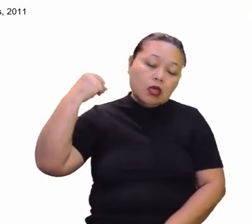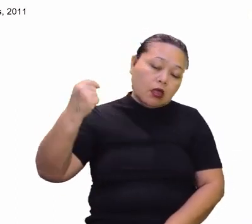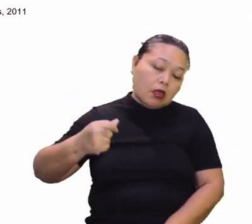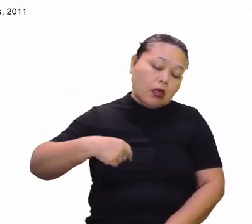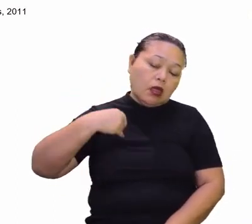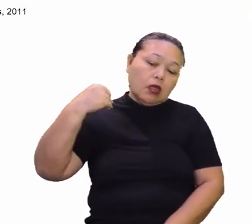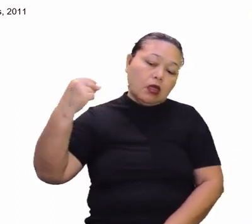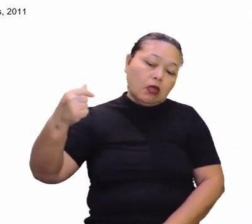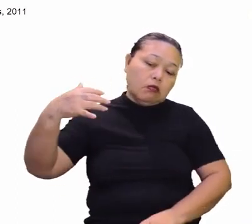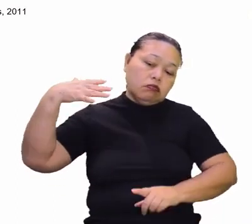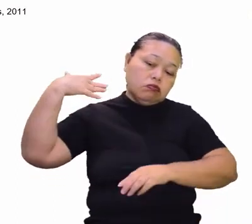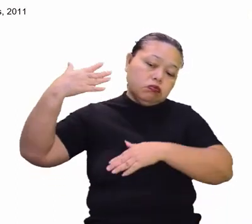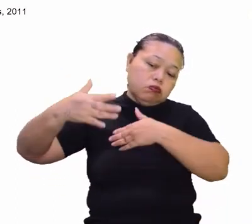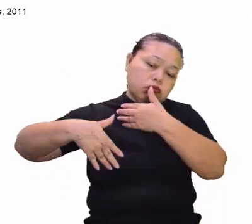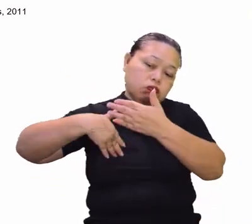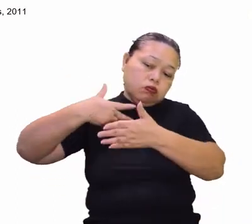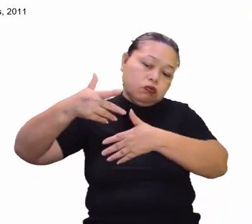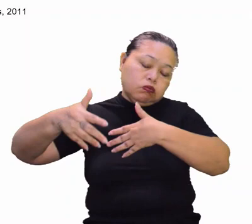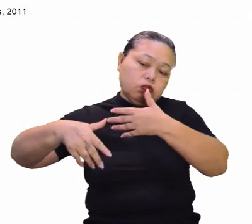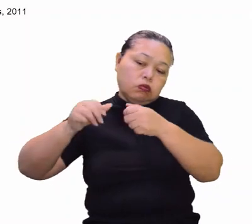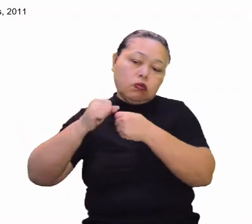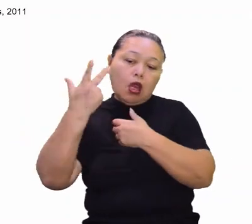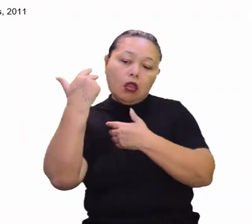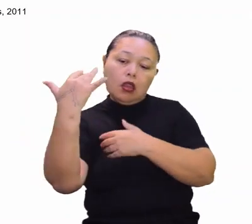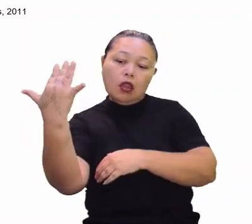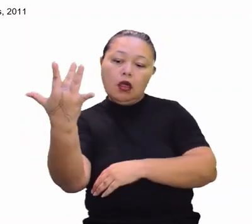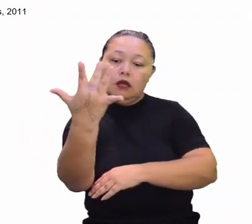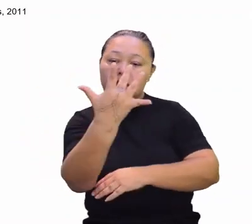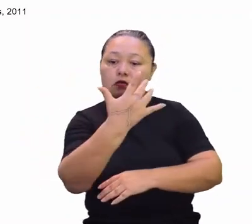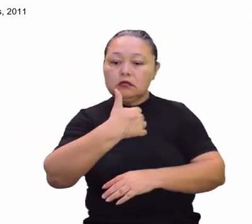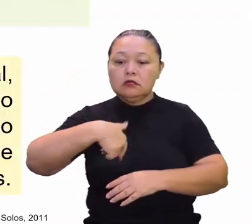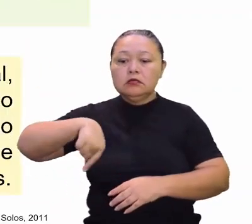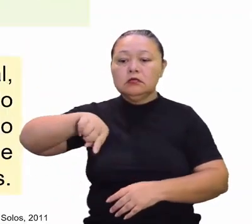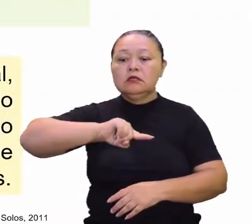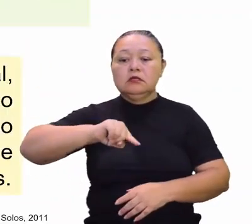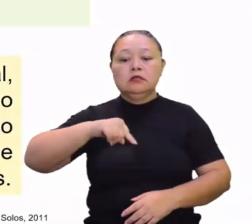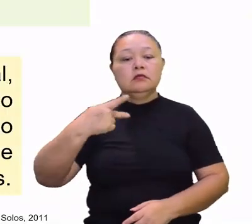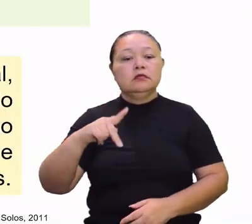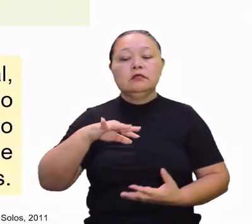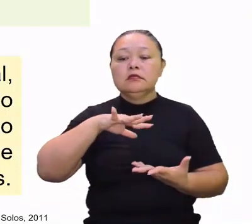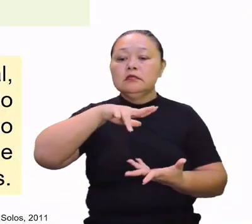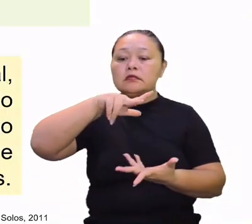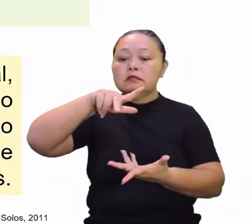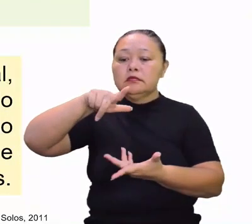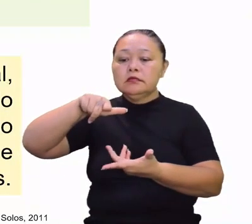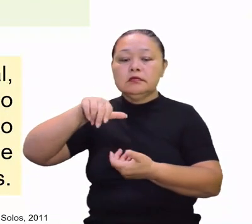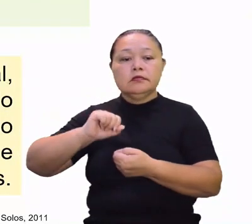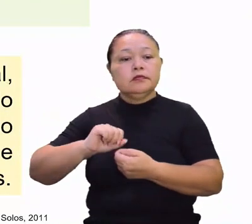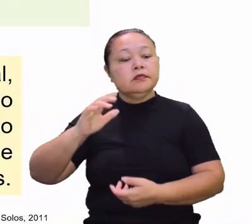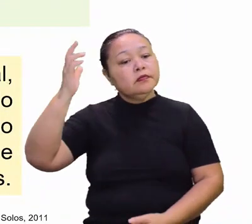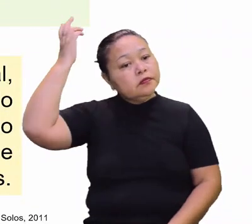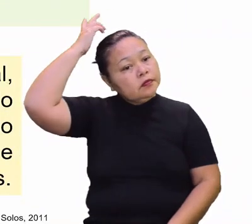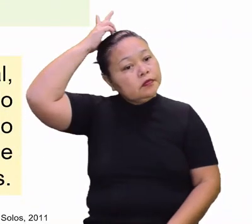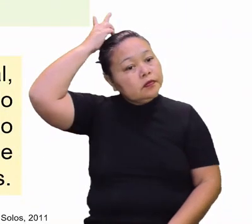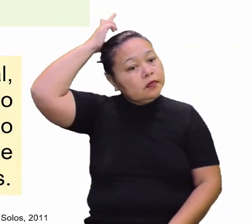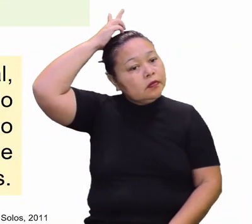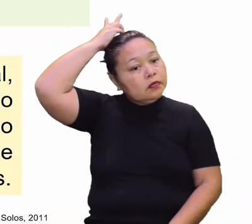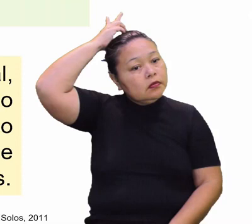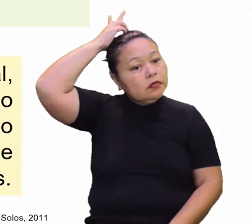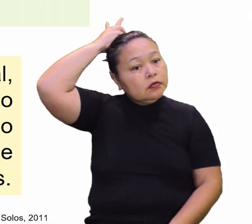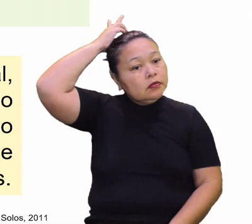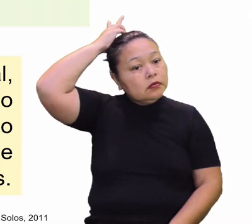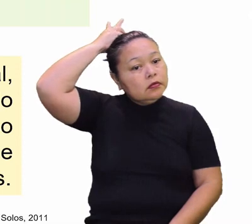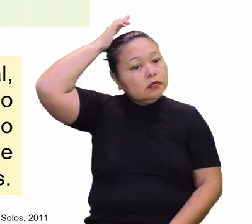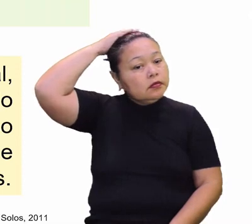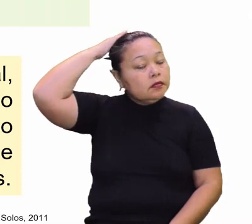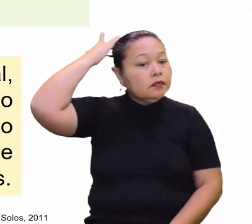desgastados, intemperizados pelo processo da dinâmica natural da terra. Beleza. E os gleissolos, que